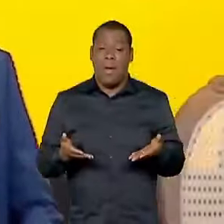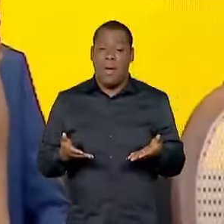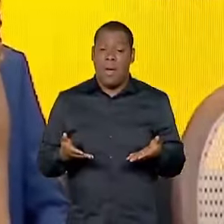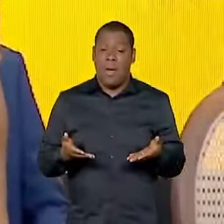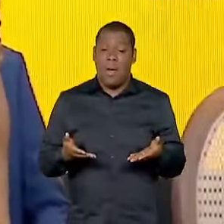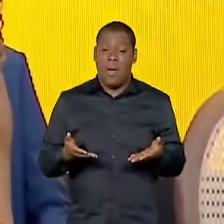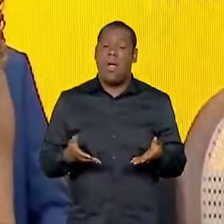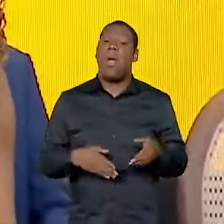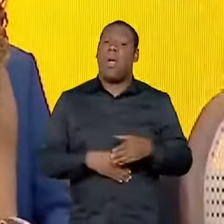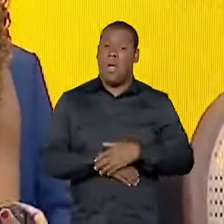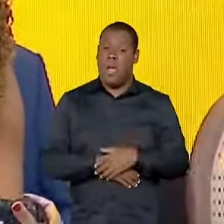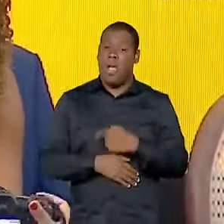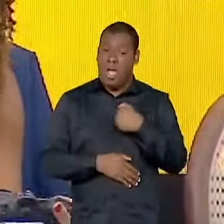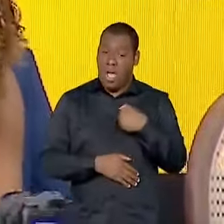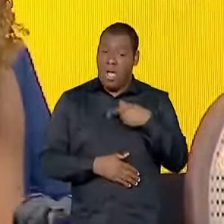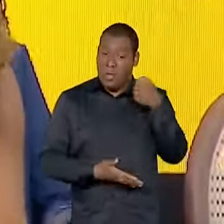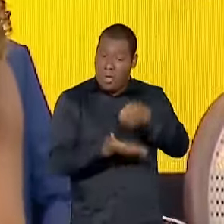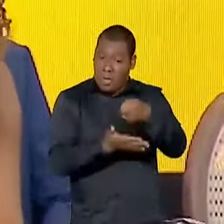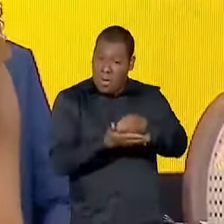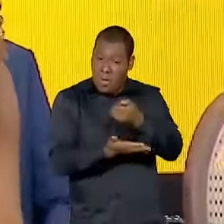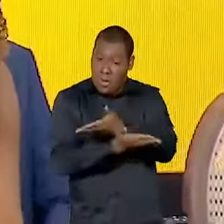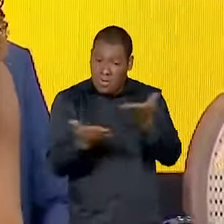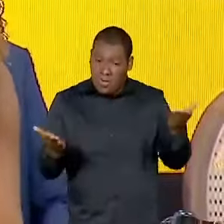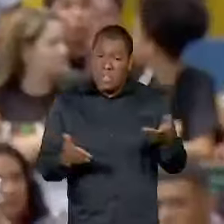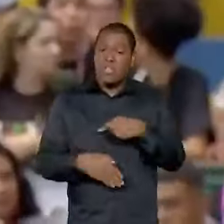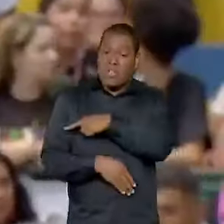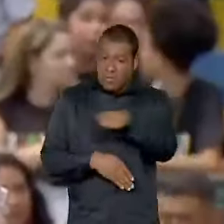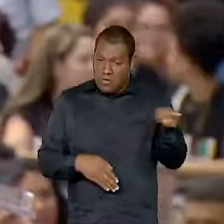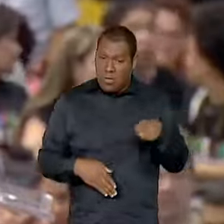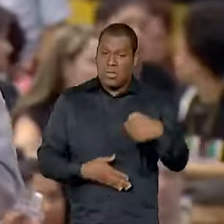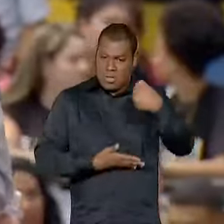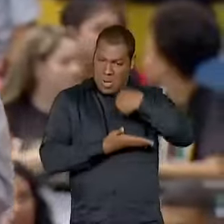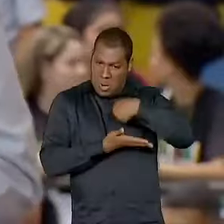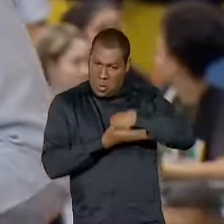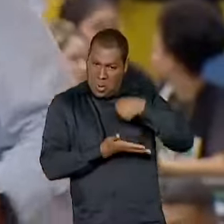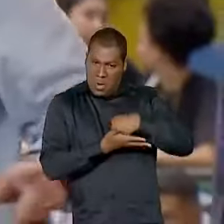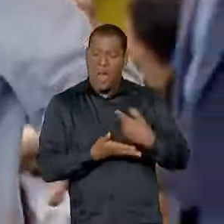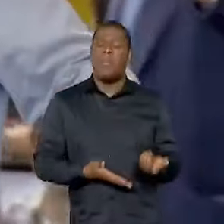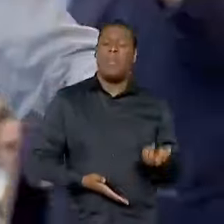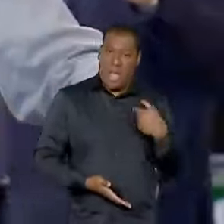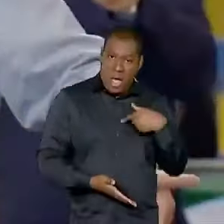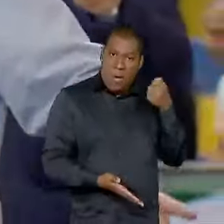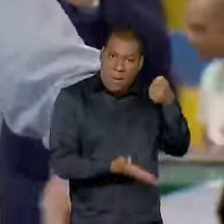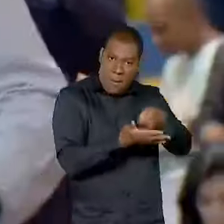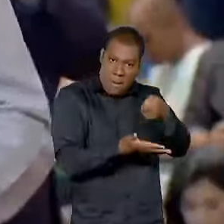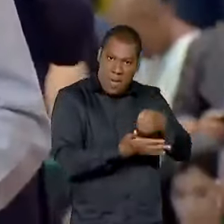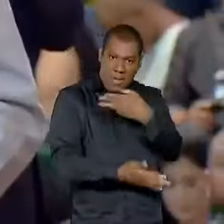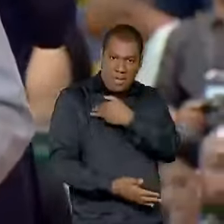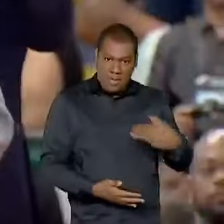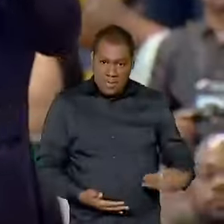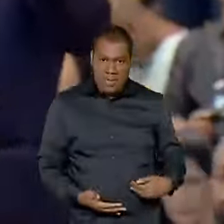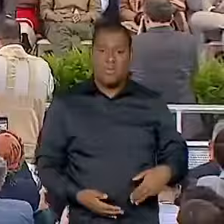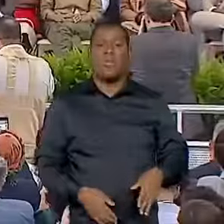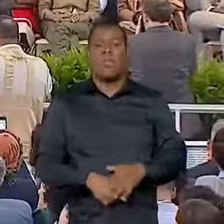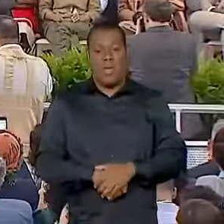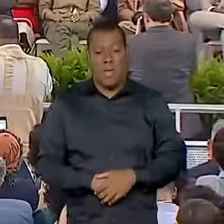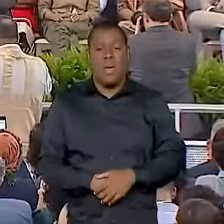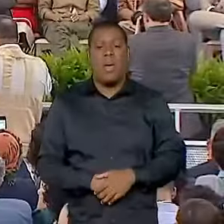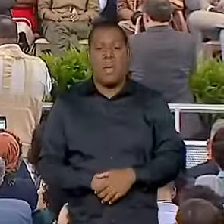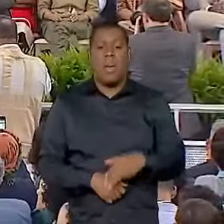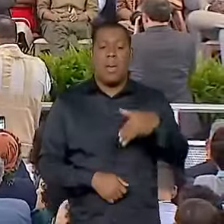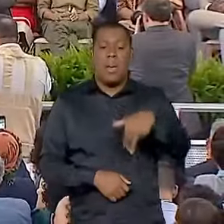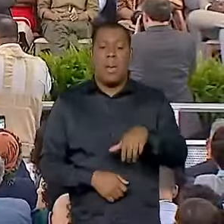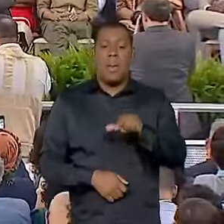encarregam de cobrar de mim, eu me encarrego de cobrar dos ministros, e o Márcio Macedo e a NL se